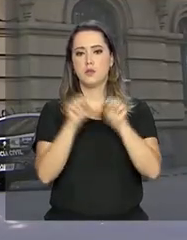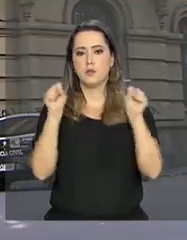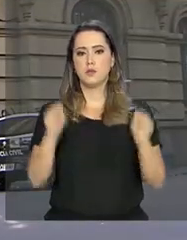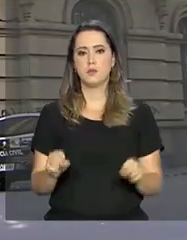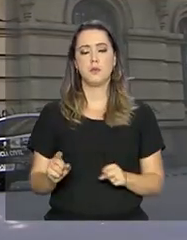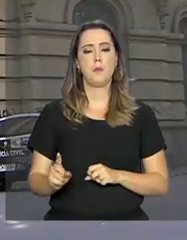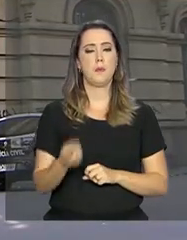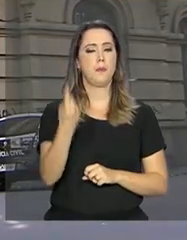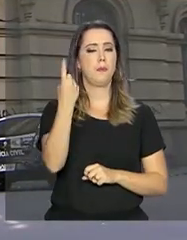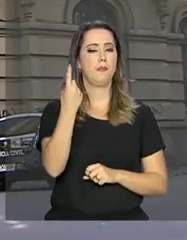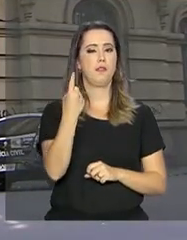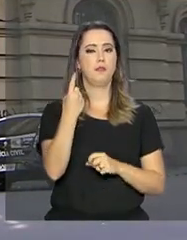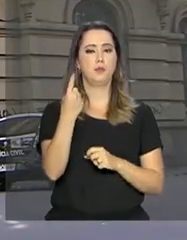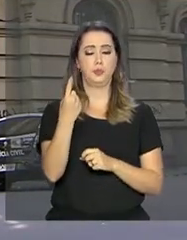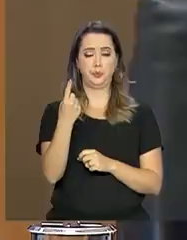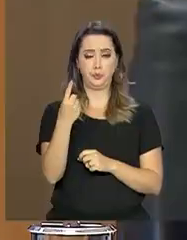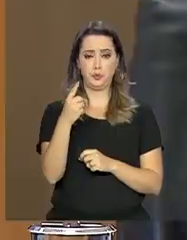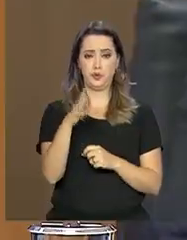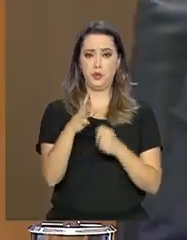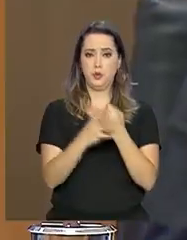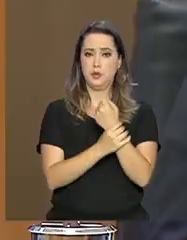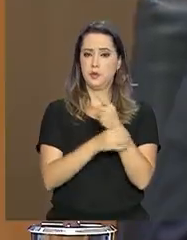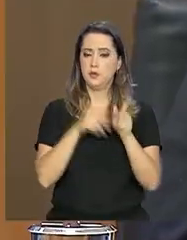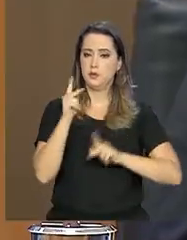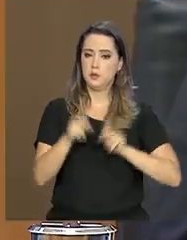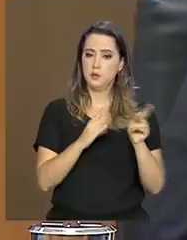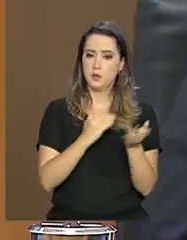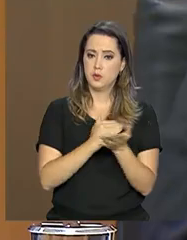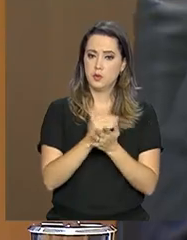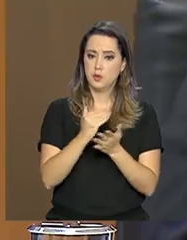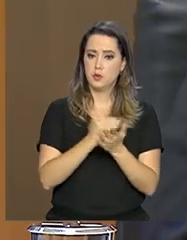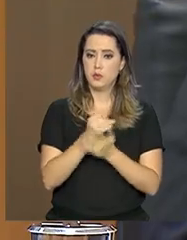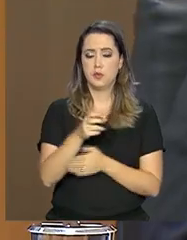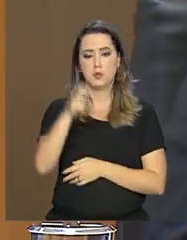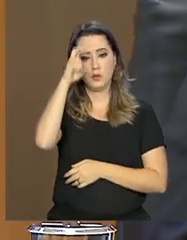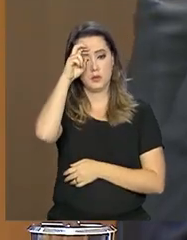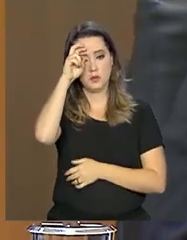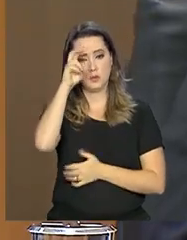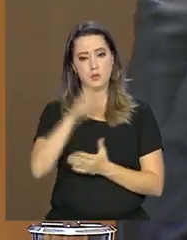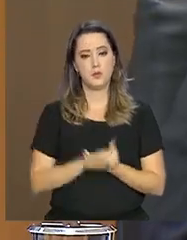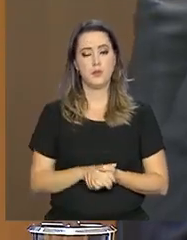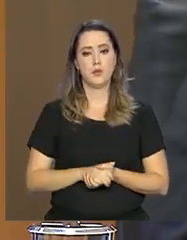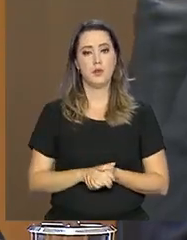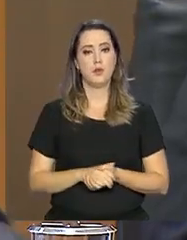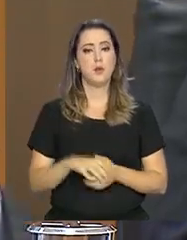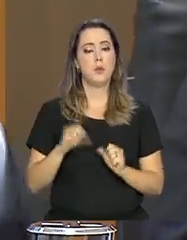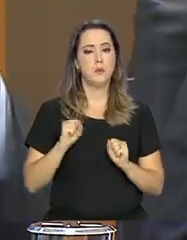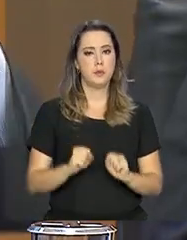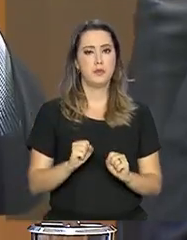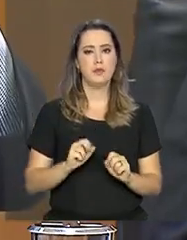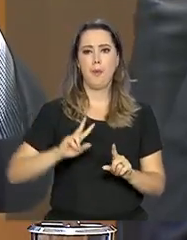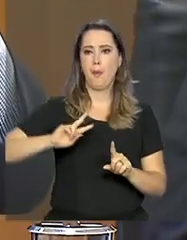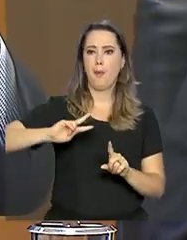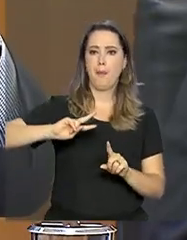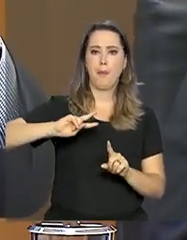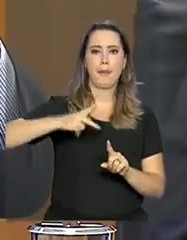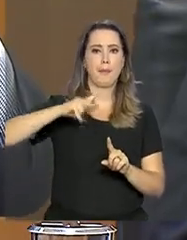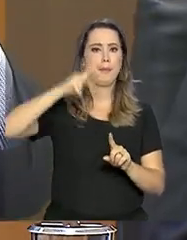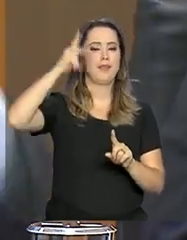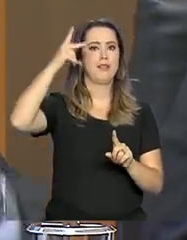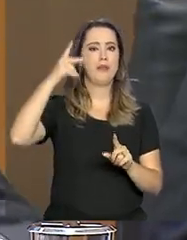de segurança pública o susp que entrou em vigor nesta quinta feira ele vai permitir um salto em termos de